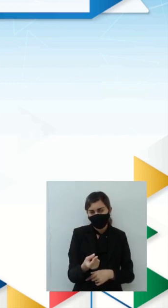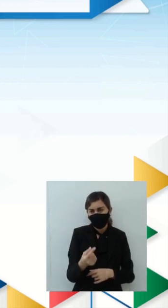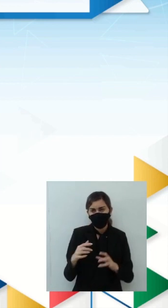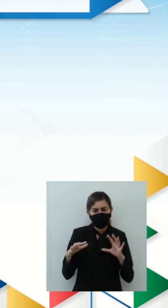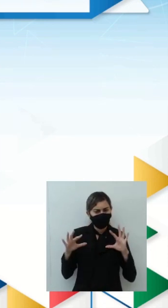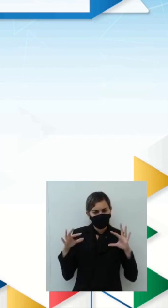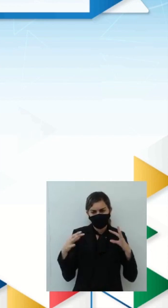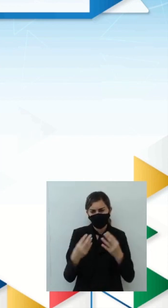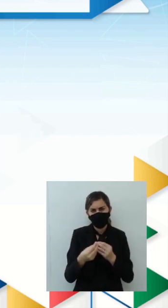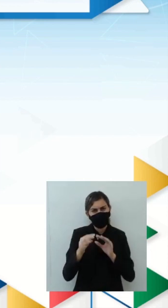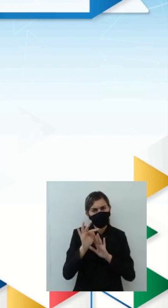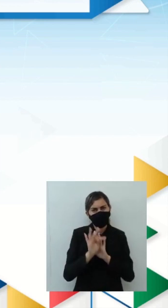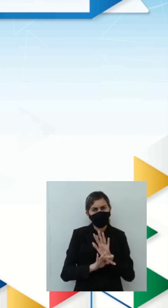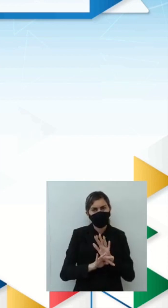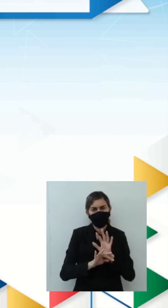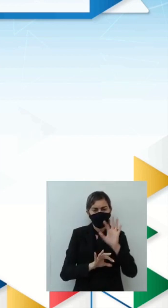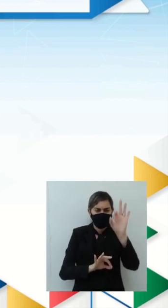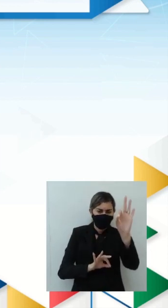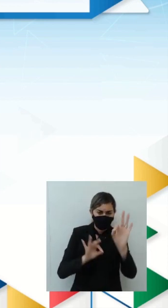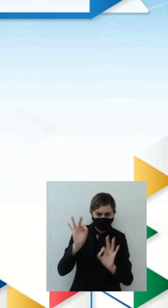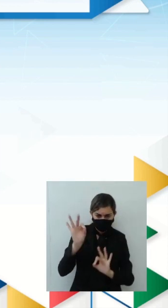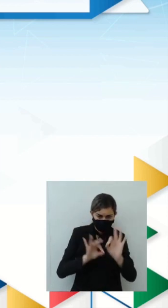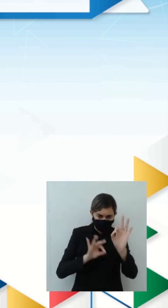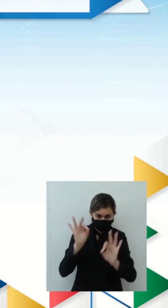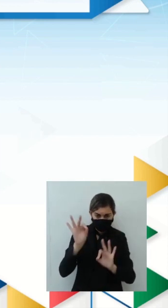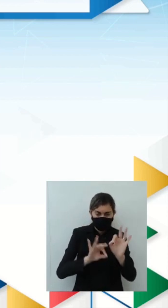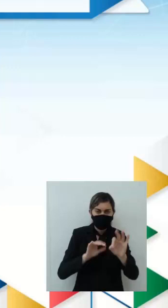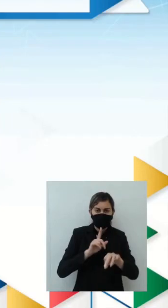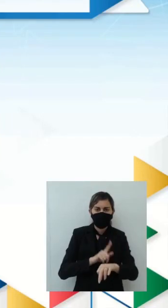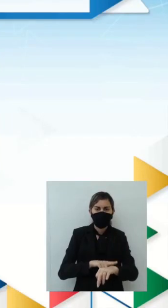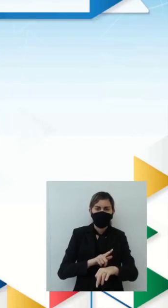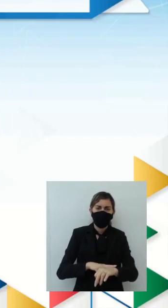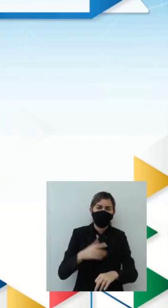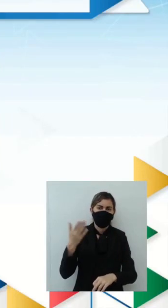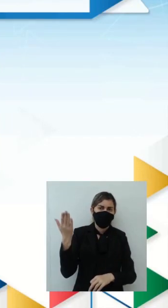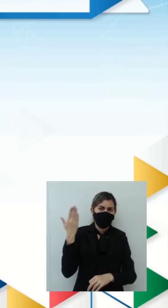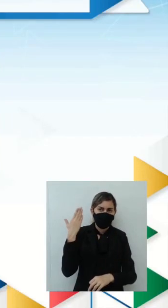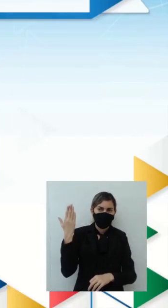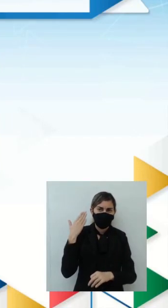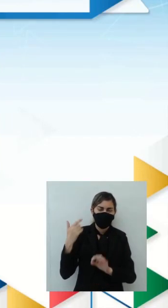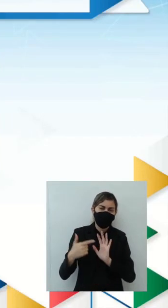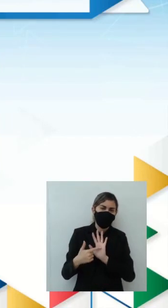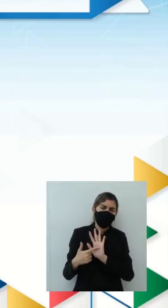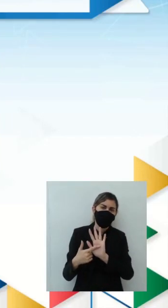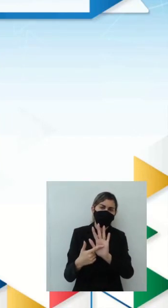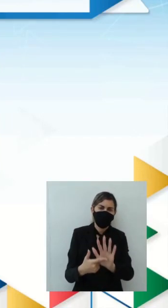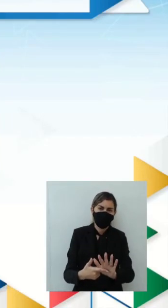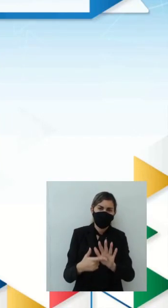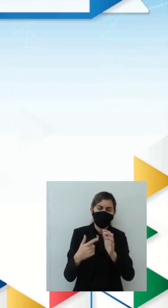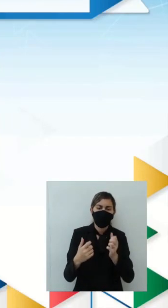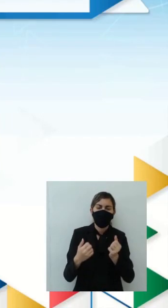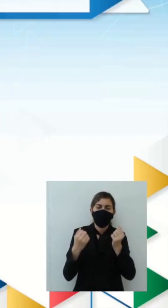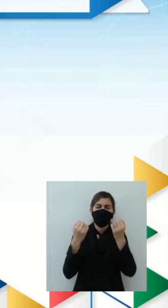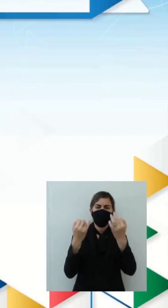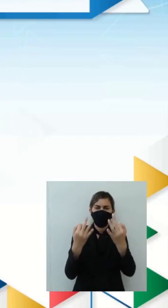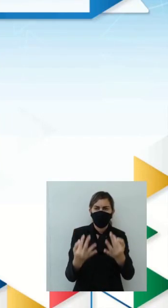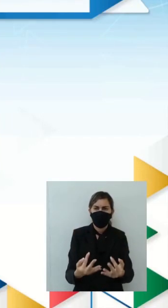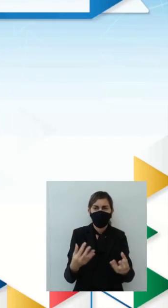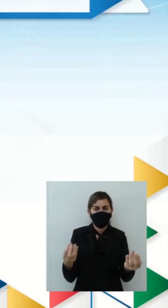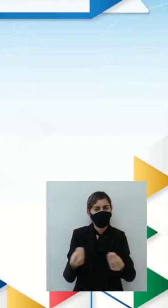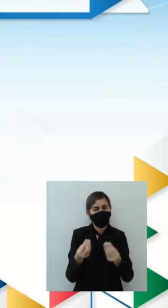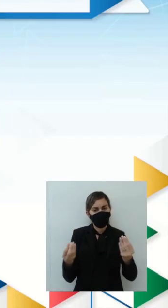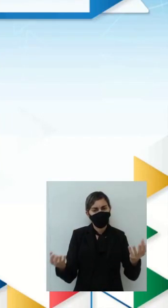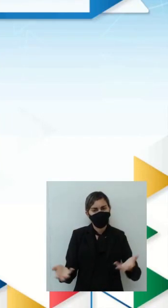todo o texto é arquitetado no tempo passado para mostrar, justificar como ele está